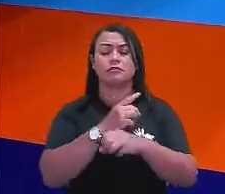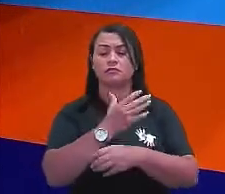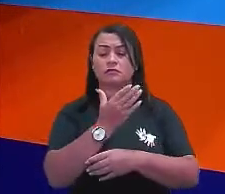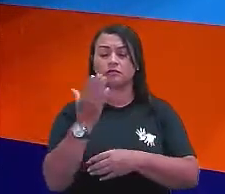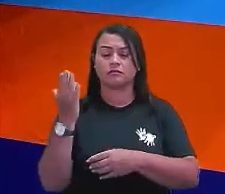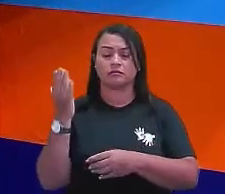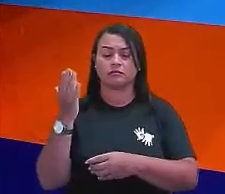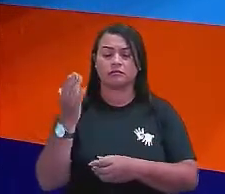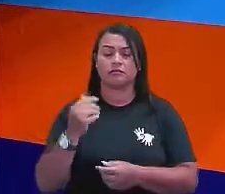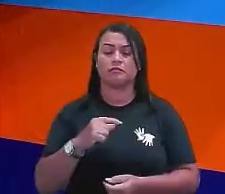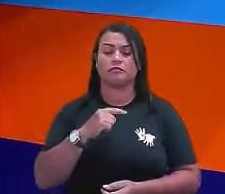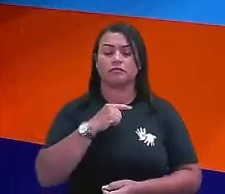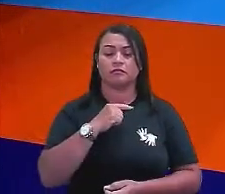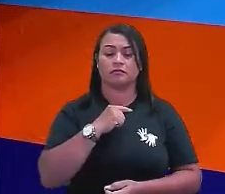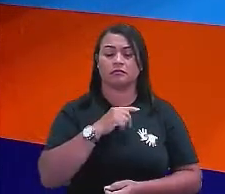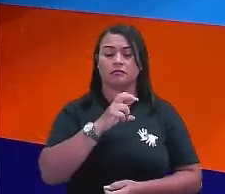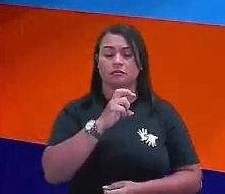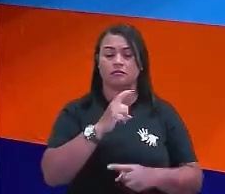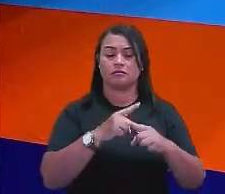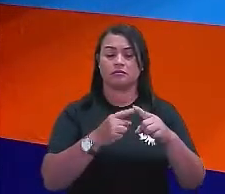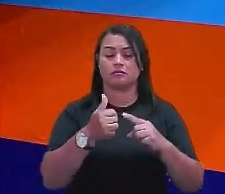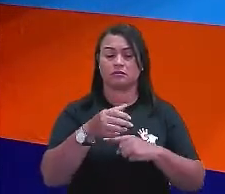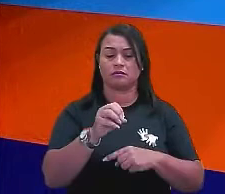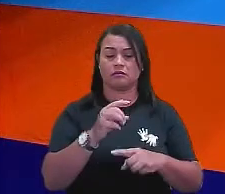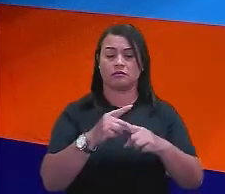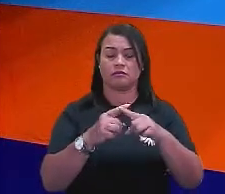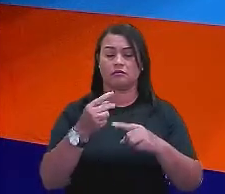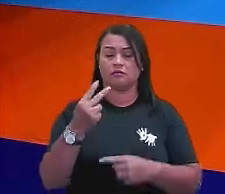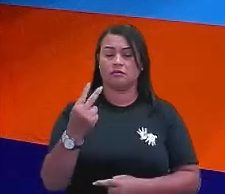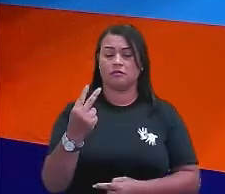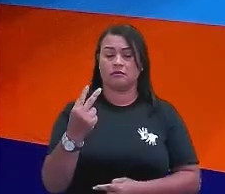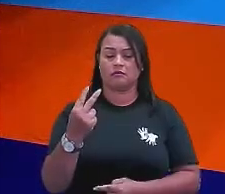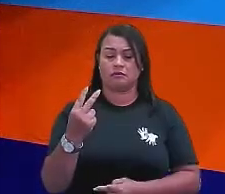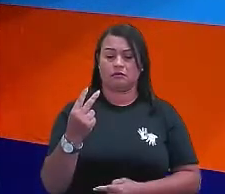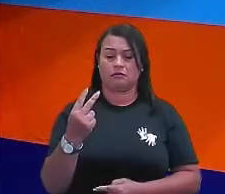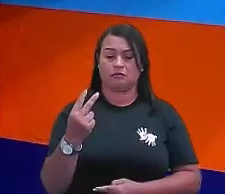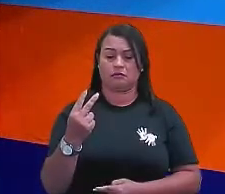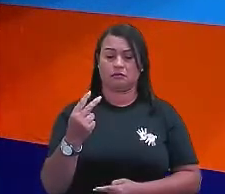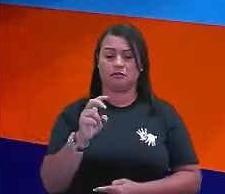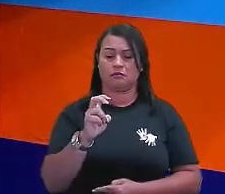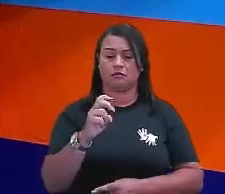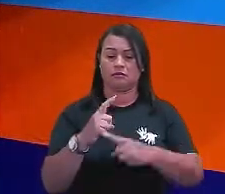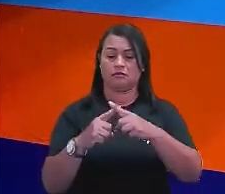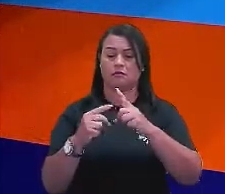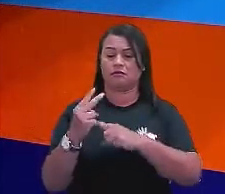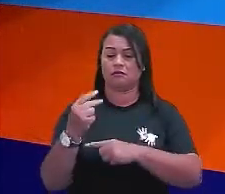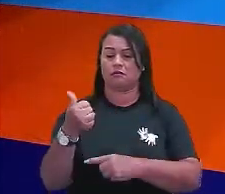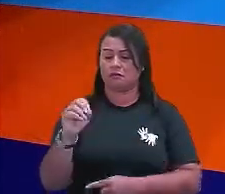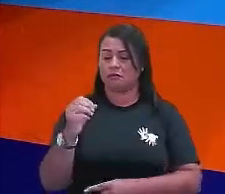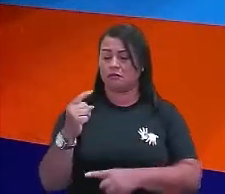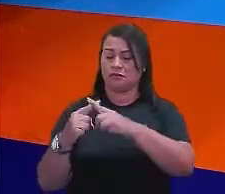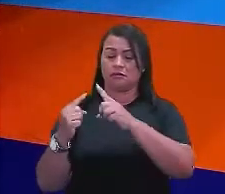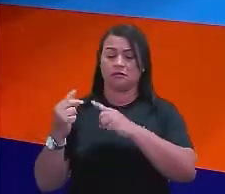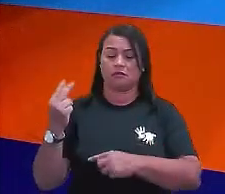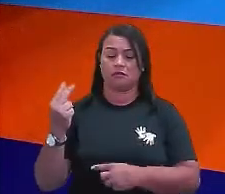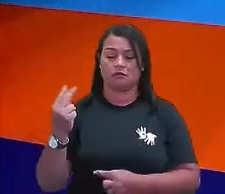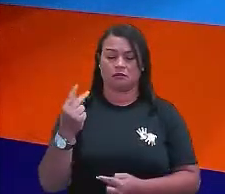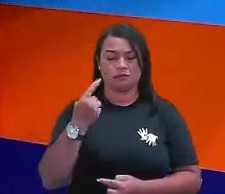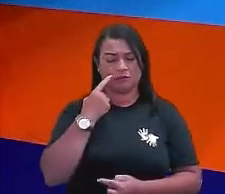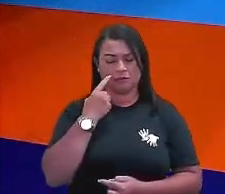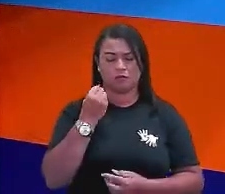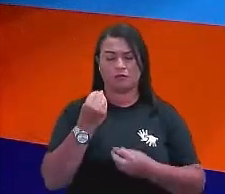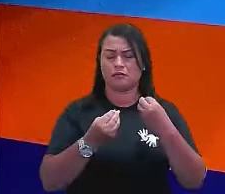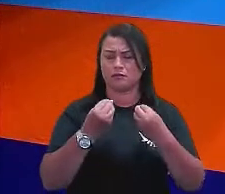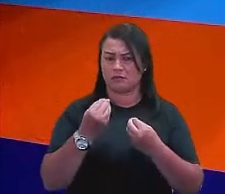expressão? Eu tenho uma expressão 5 vezes 10 vezes 2, 5 vezes 10 vezes 2. Eu tenho duas formas